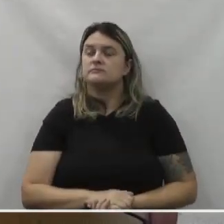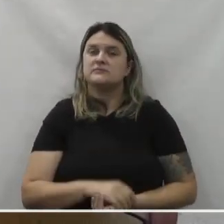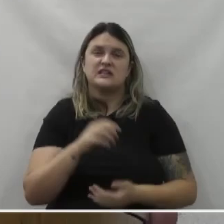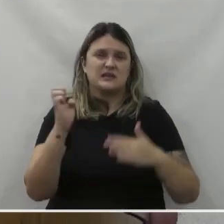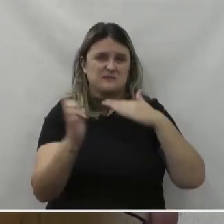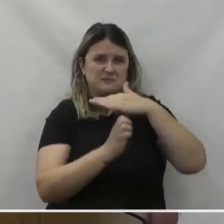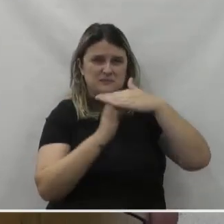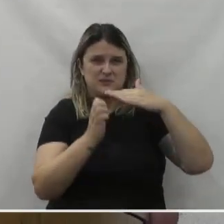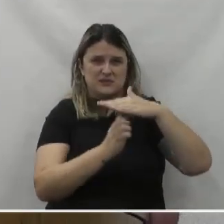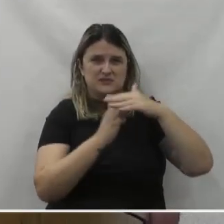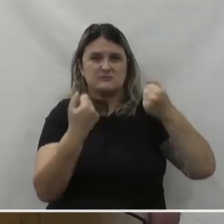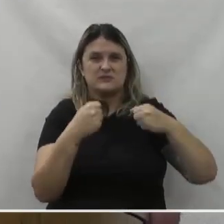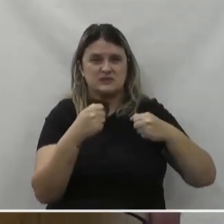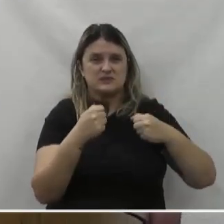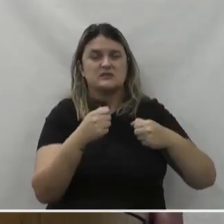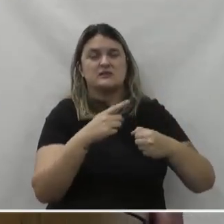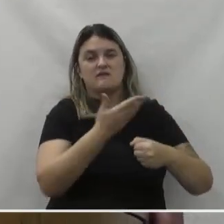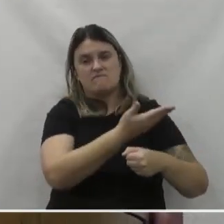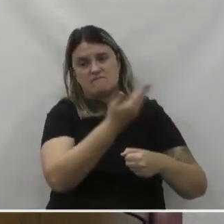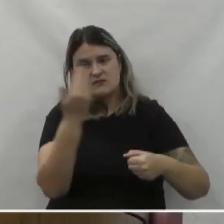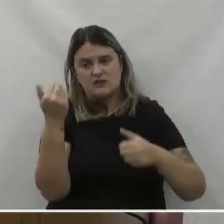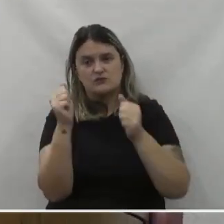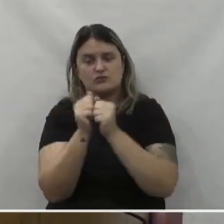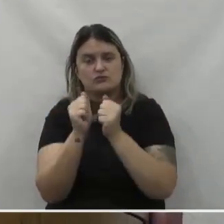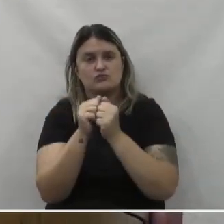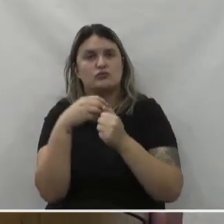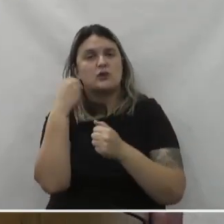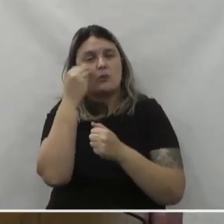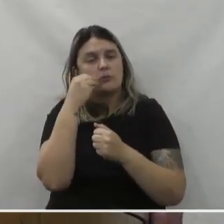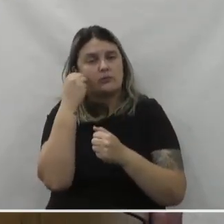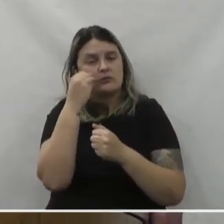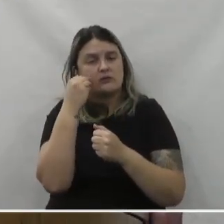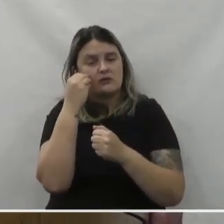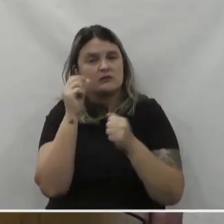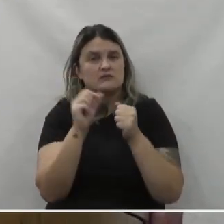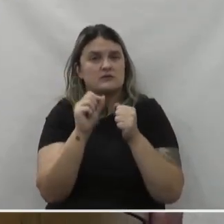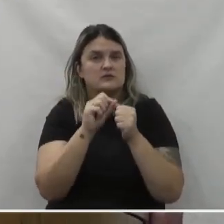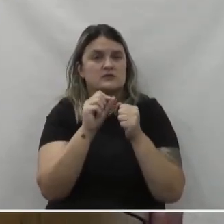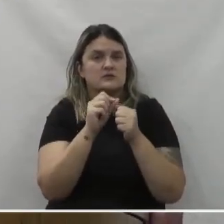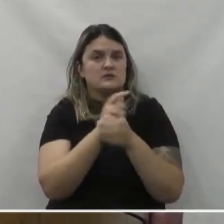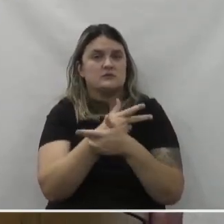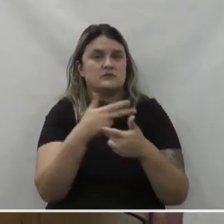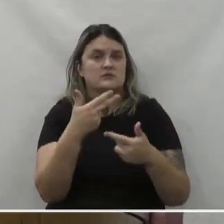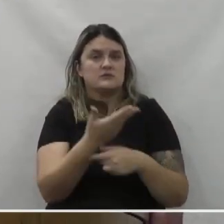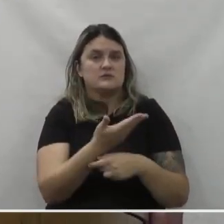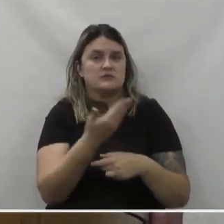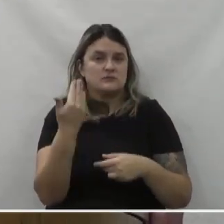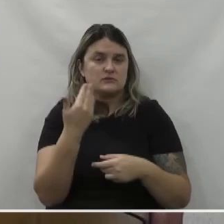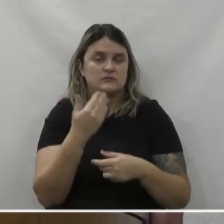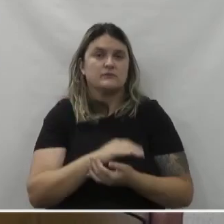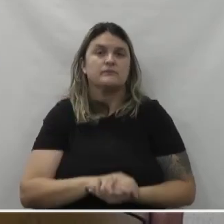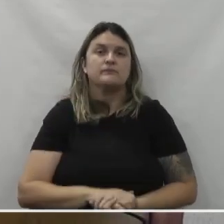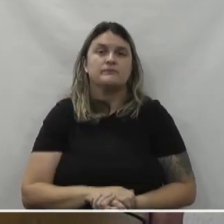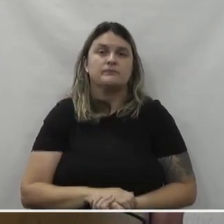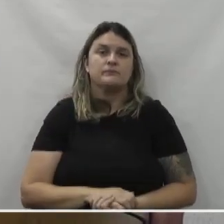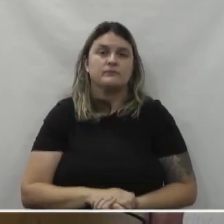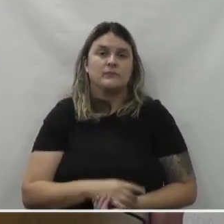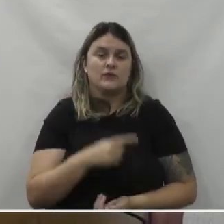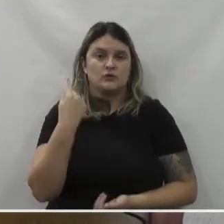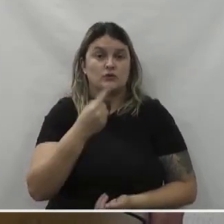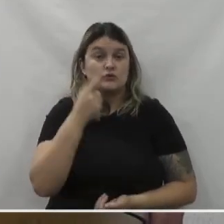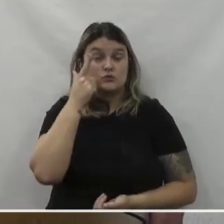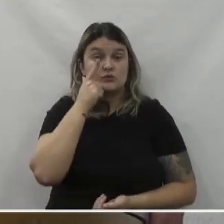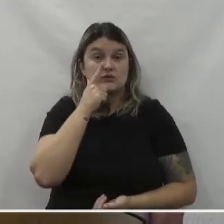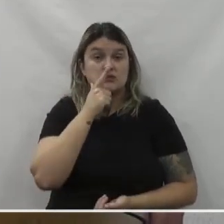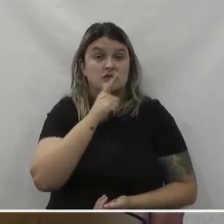empresa esteja aí agora a oportunidade de estar trazendo aí para a população e a gente, de uma vez por todas, conseguir